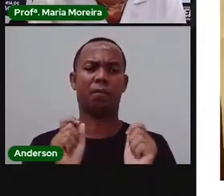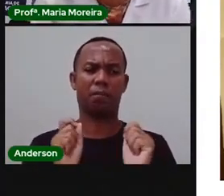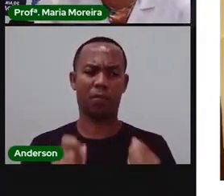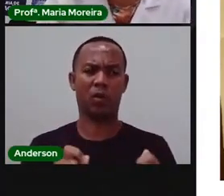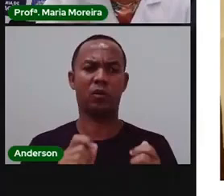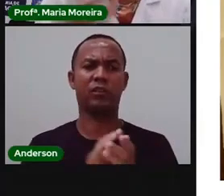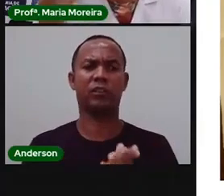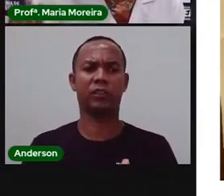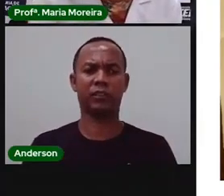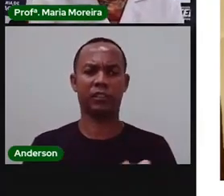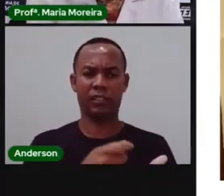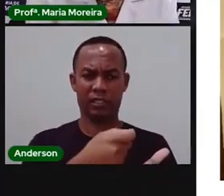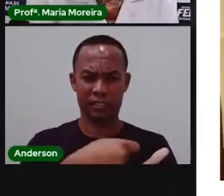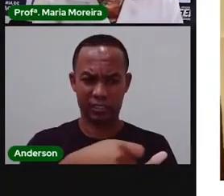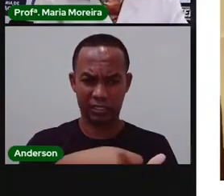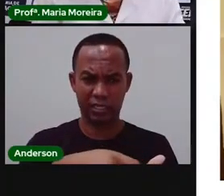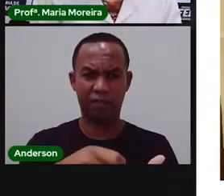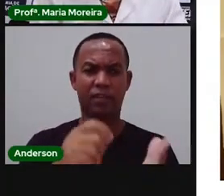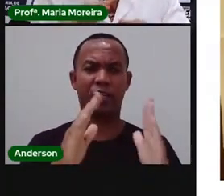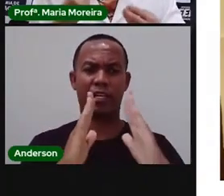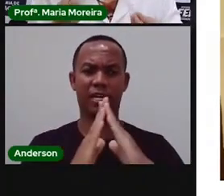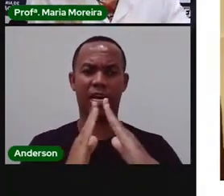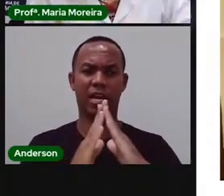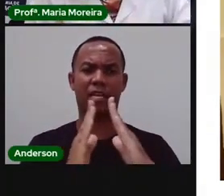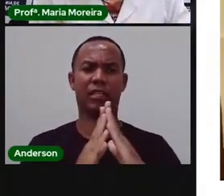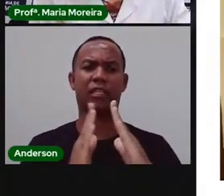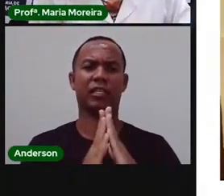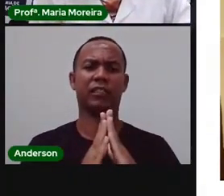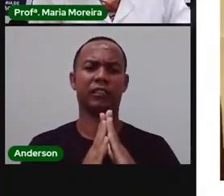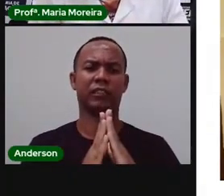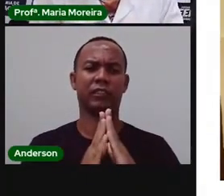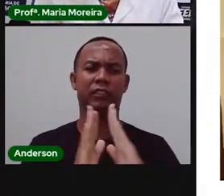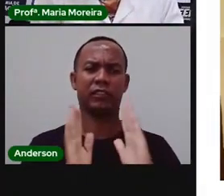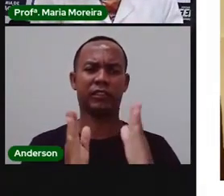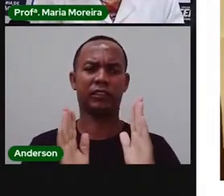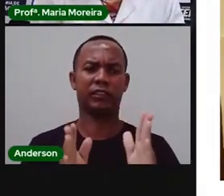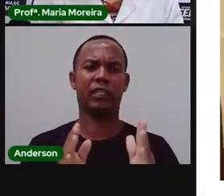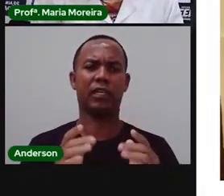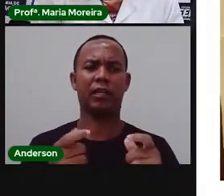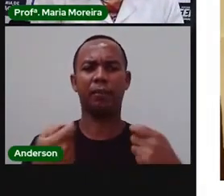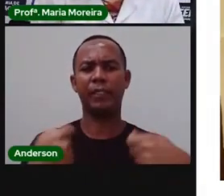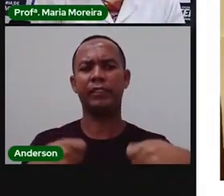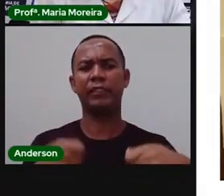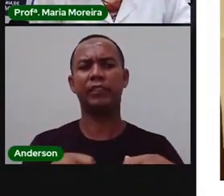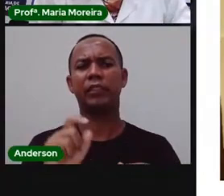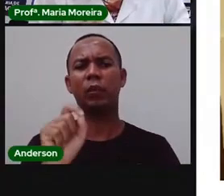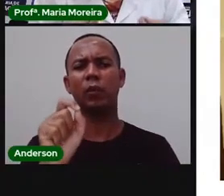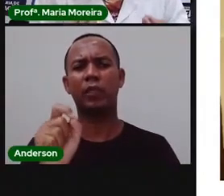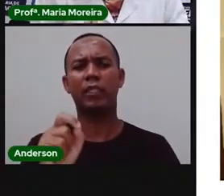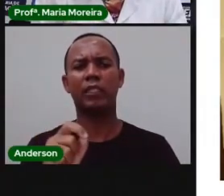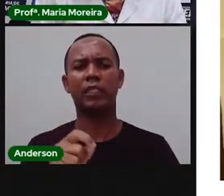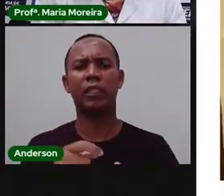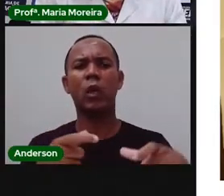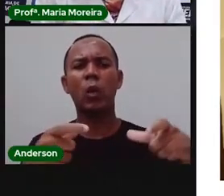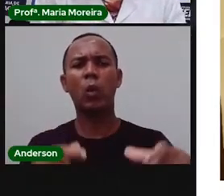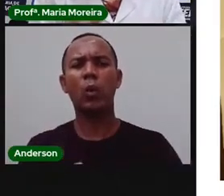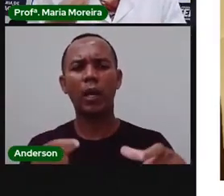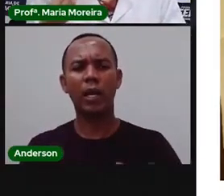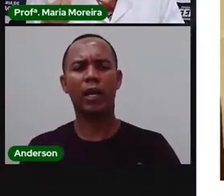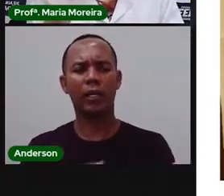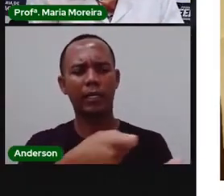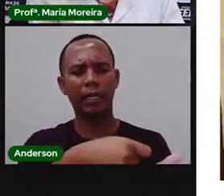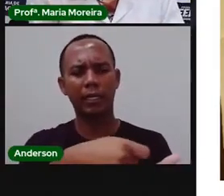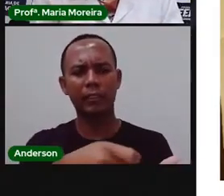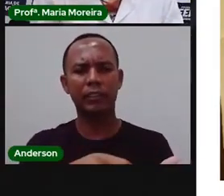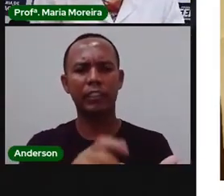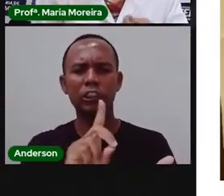podem, né, escrever, tentarem aí em casa, escrever uma cartinha. E o que é que a minha carta precisa? Ela precisa do lugar, ela